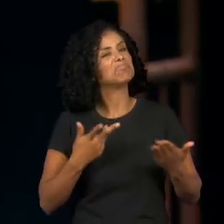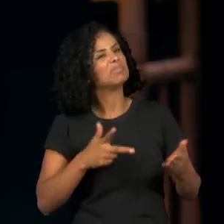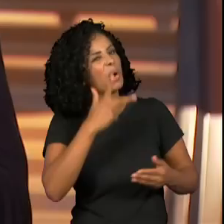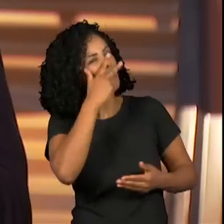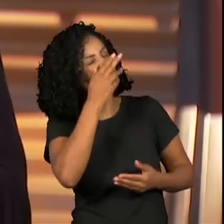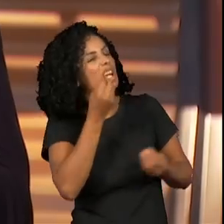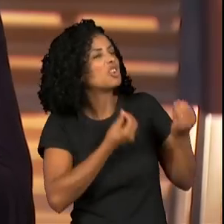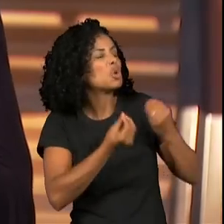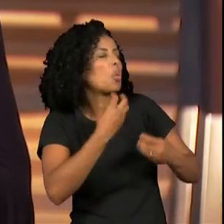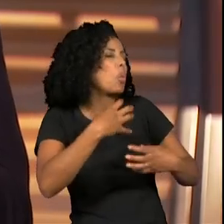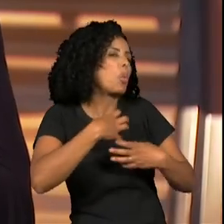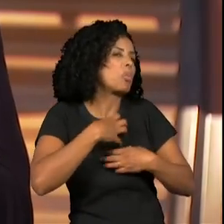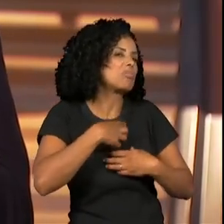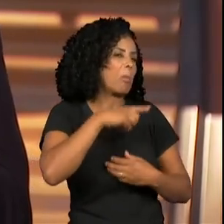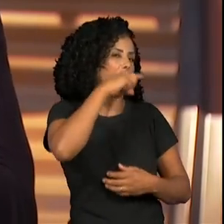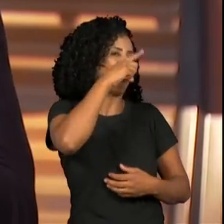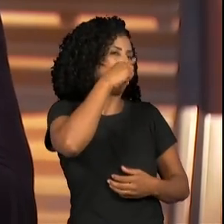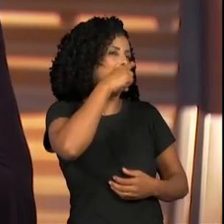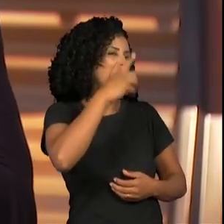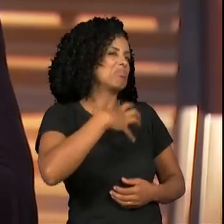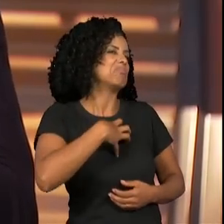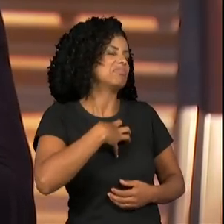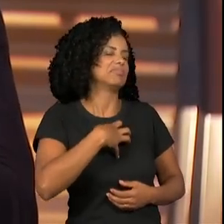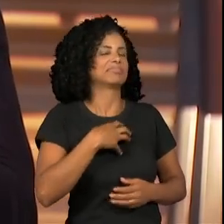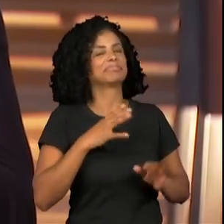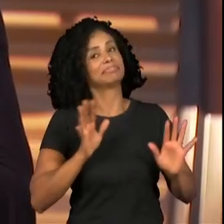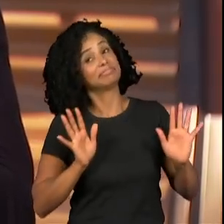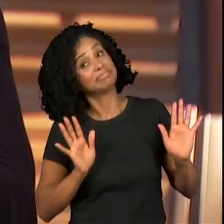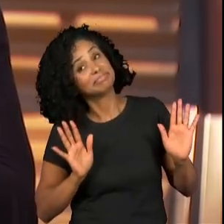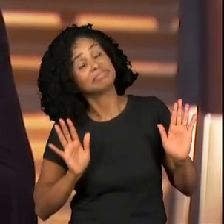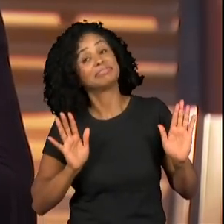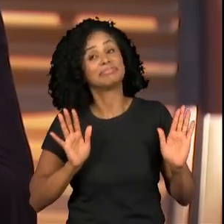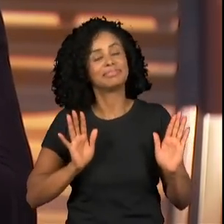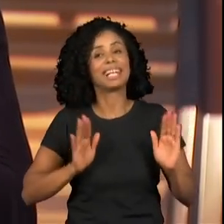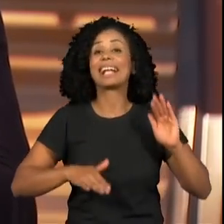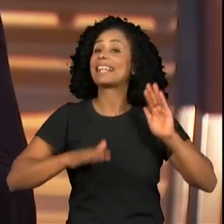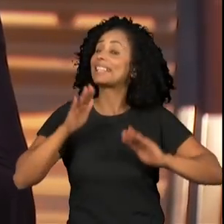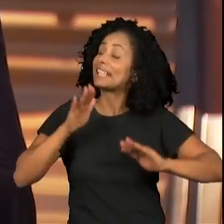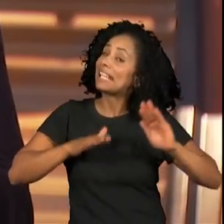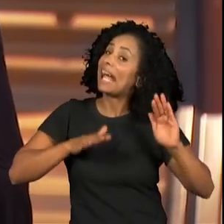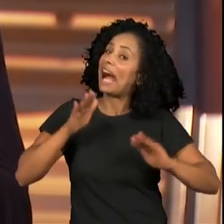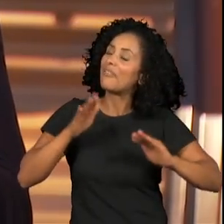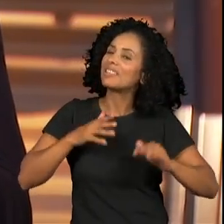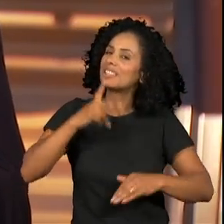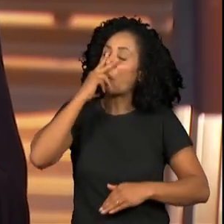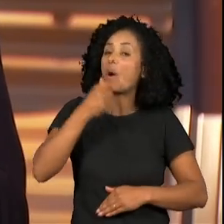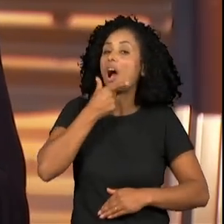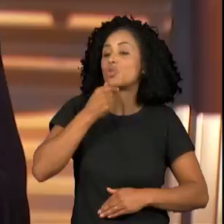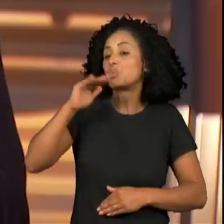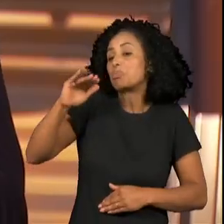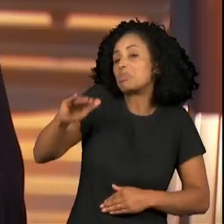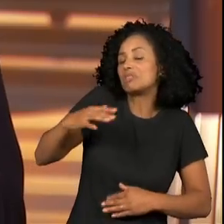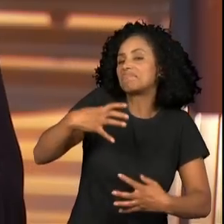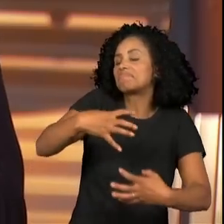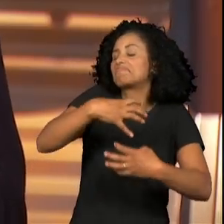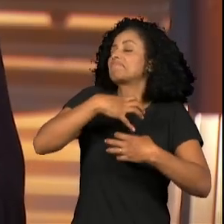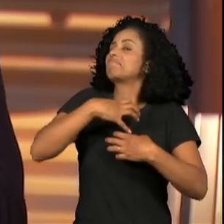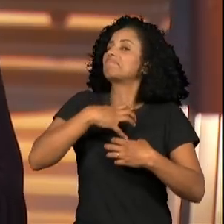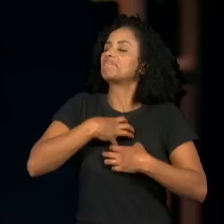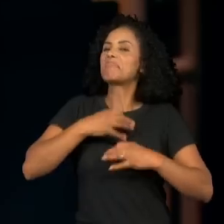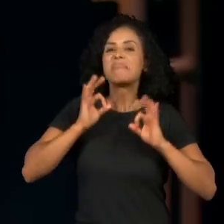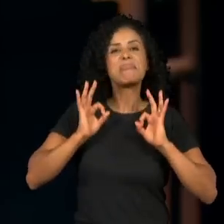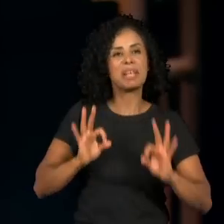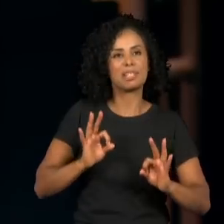ambicioso? Muito ambicioso. Ah, acho que era um fardo muito grande que só um garoto, um moleque consegue...